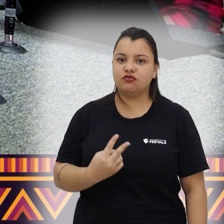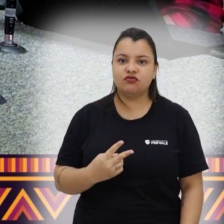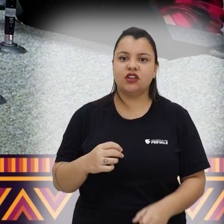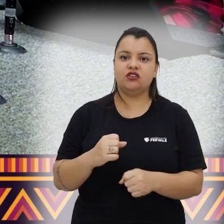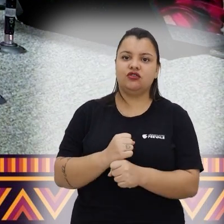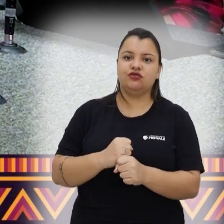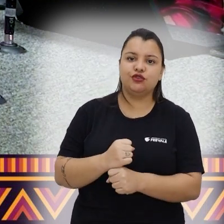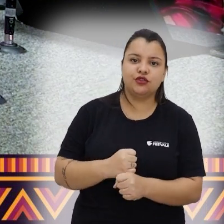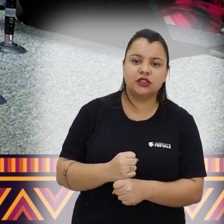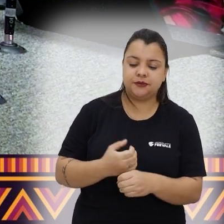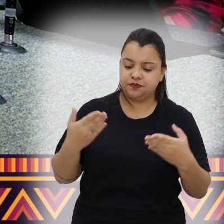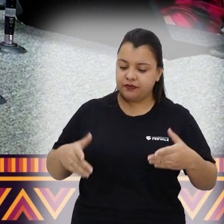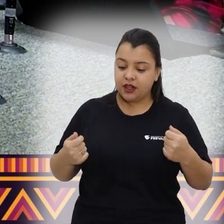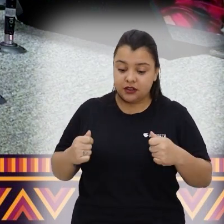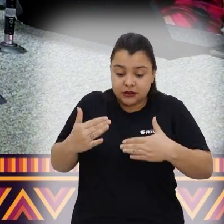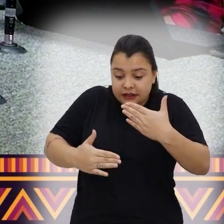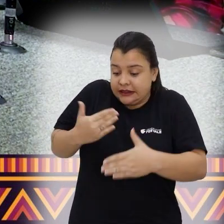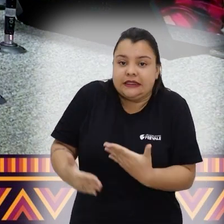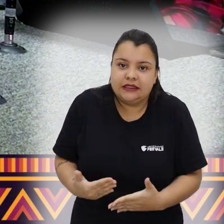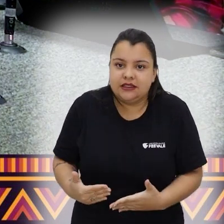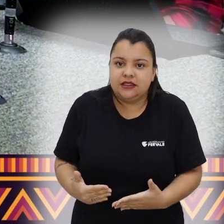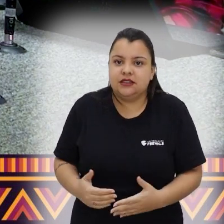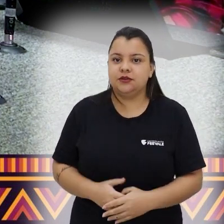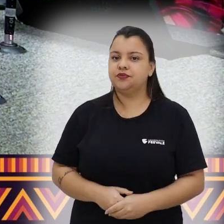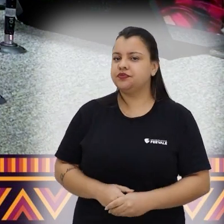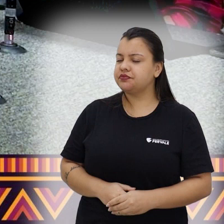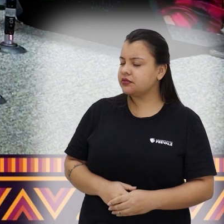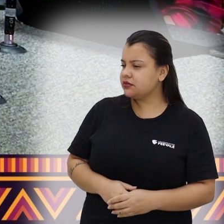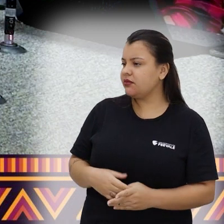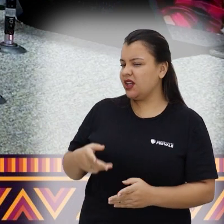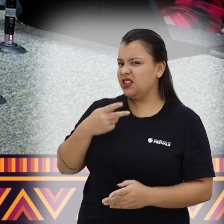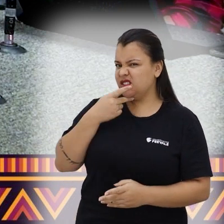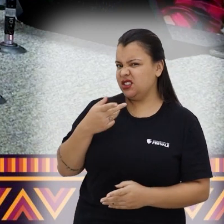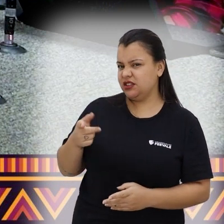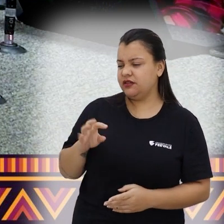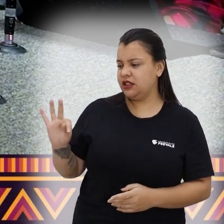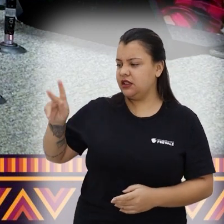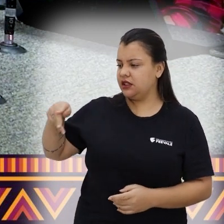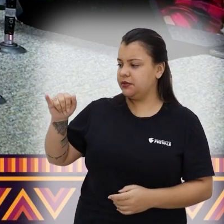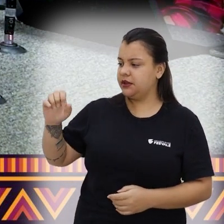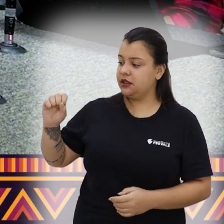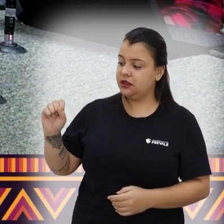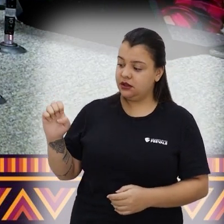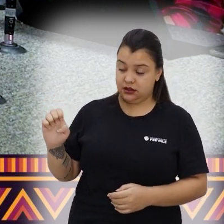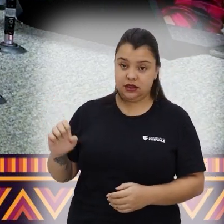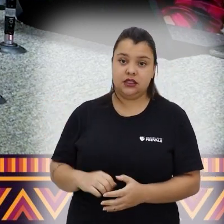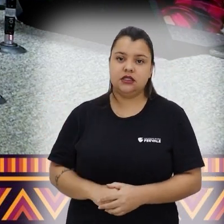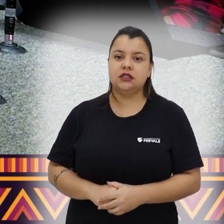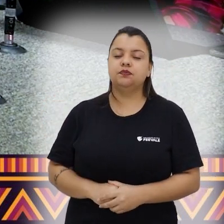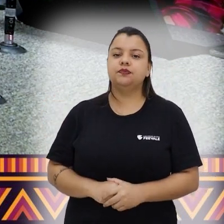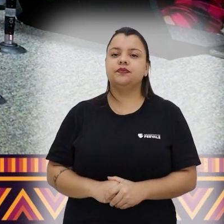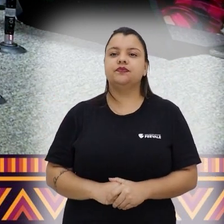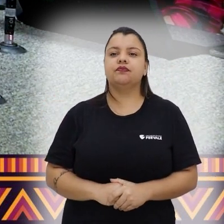E agora eu quero tirar esse atraso. Mas eu acho até... E aí eu já falei pra Thaís também sobre o Ben-Hur. E aí